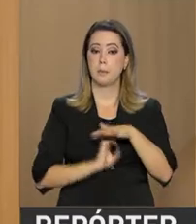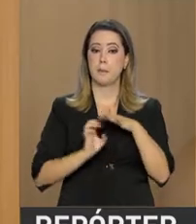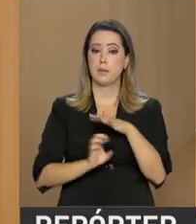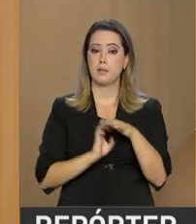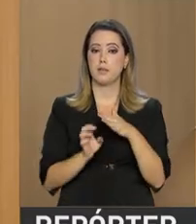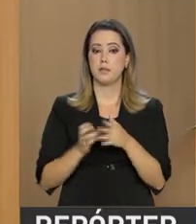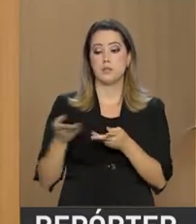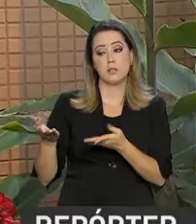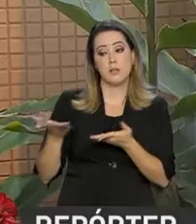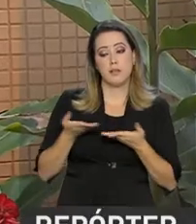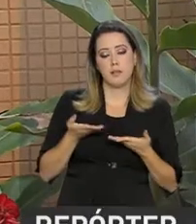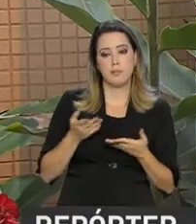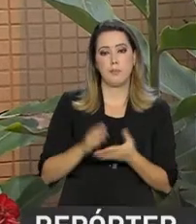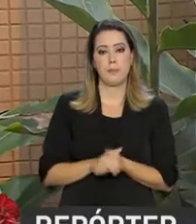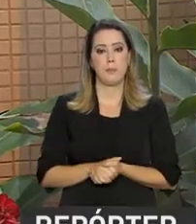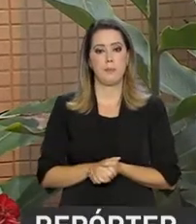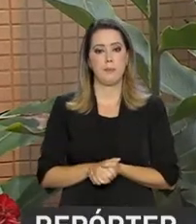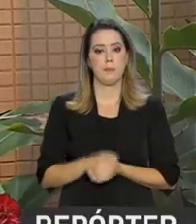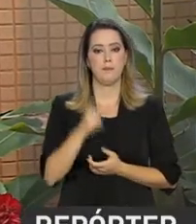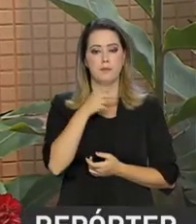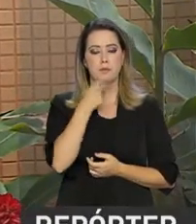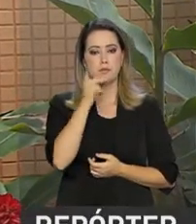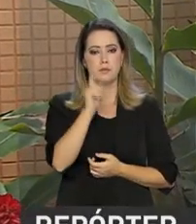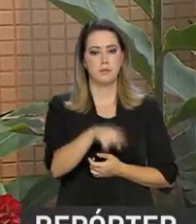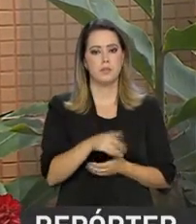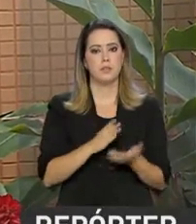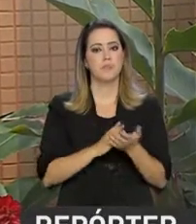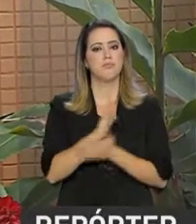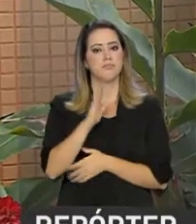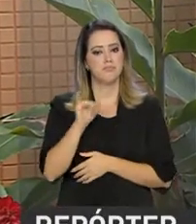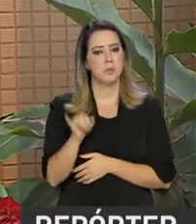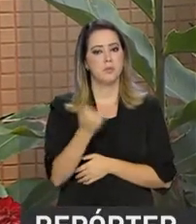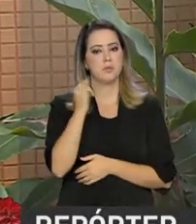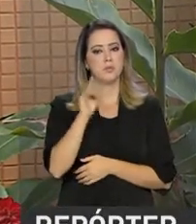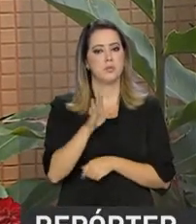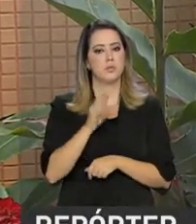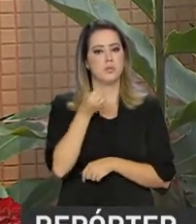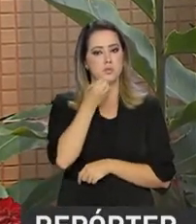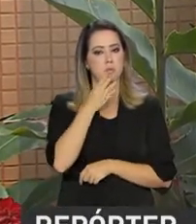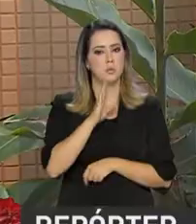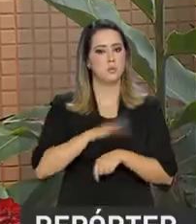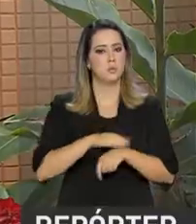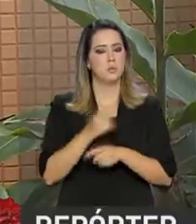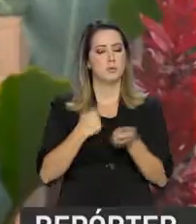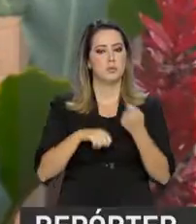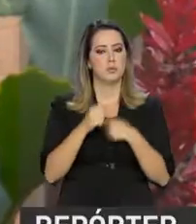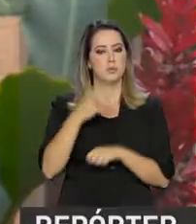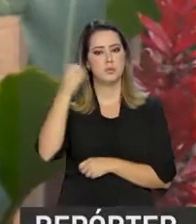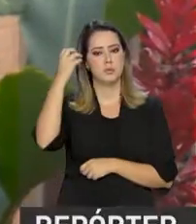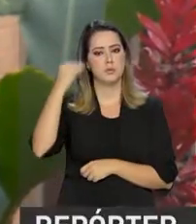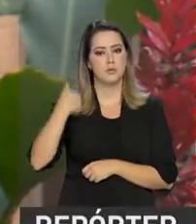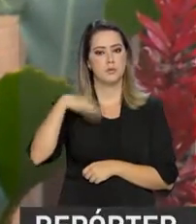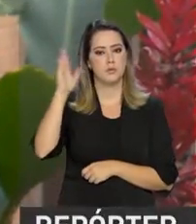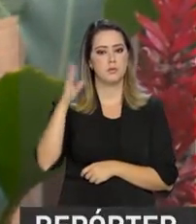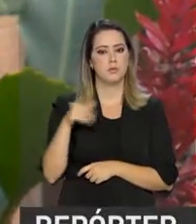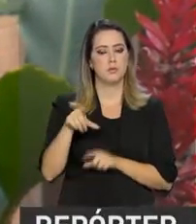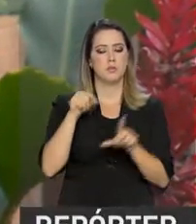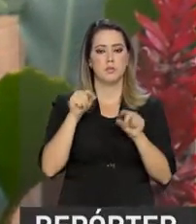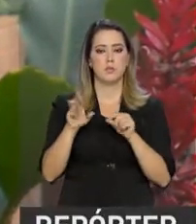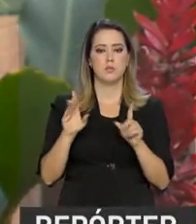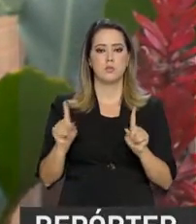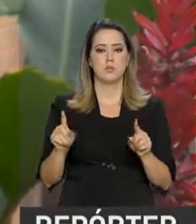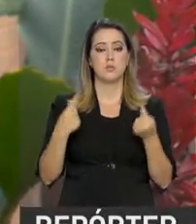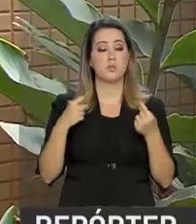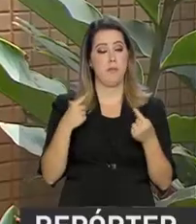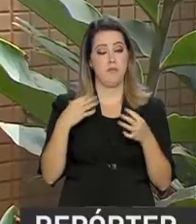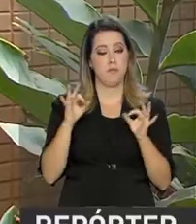turismo receptivo. O Rômulo disse que vai aproveitar o bom momento da economia para viajar mais e ainda estabelecer um desafio